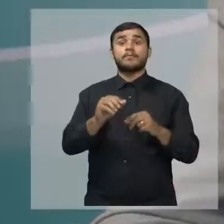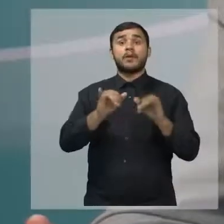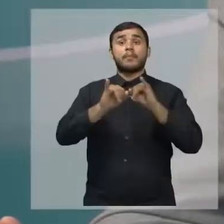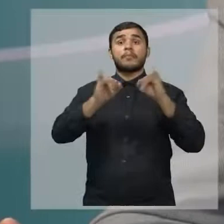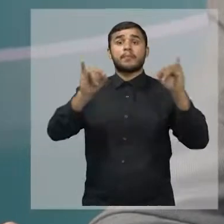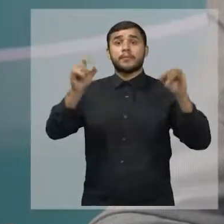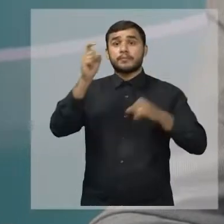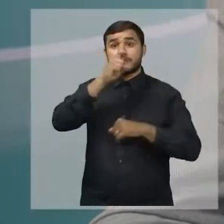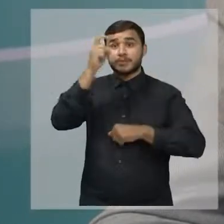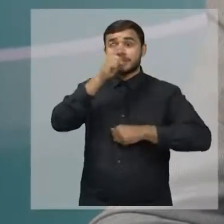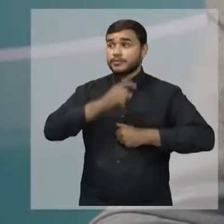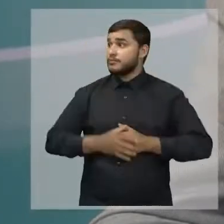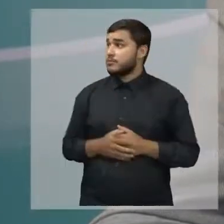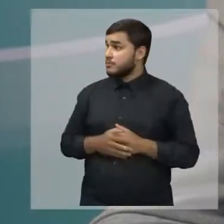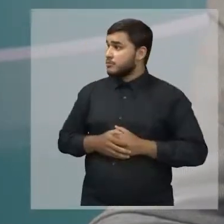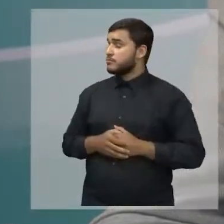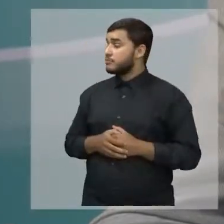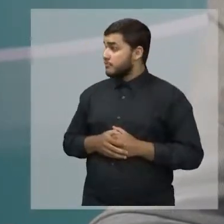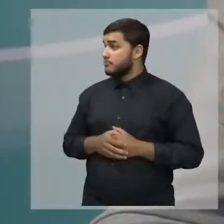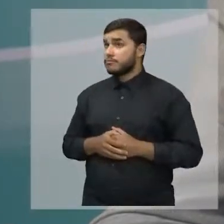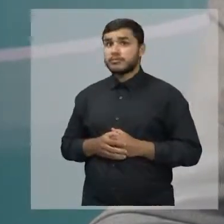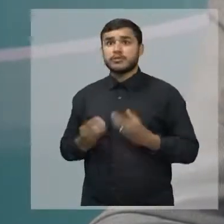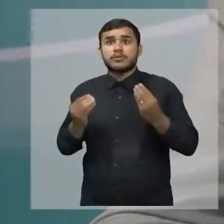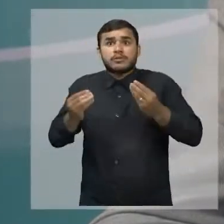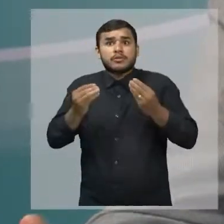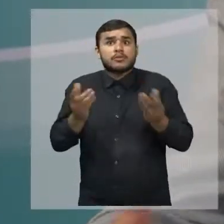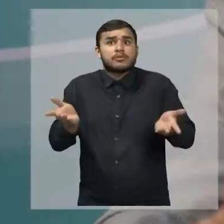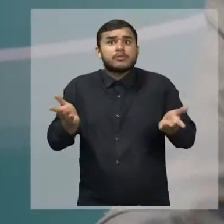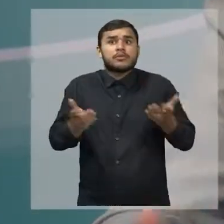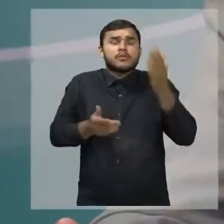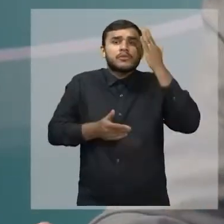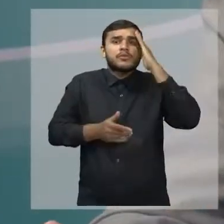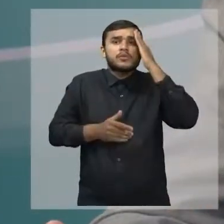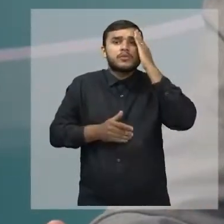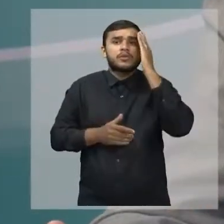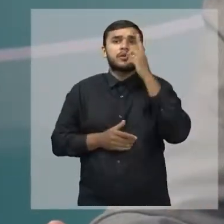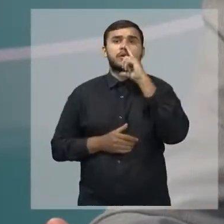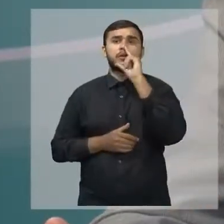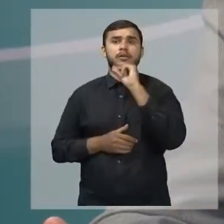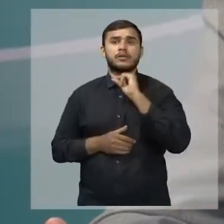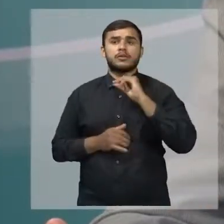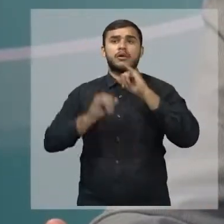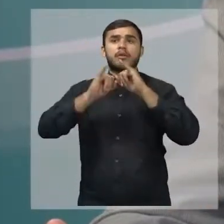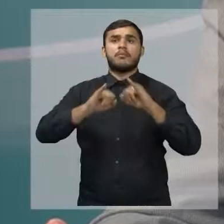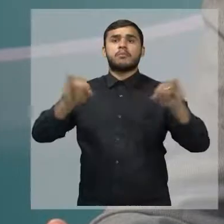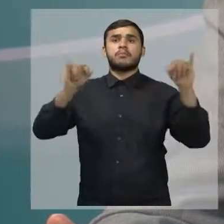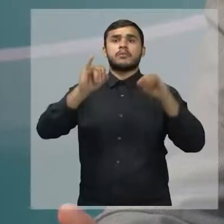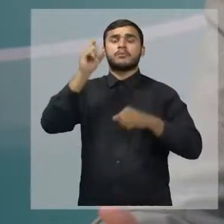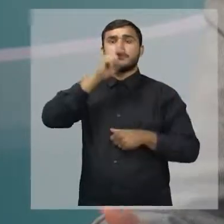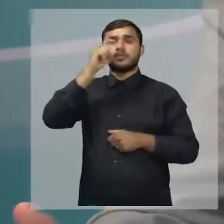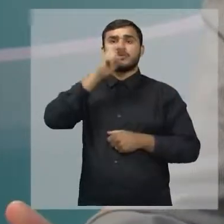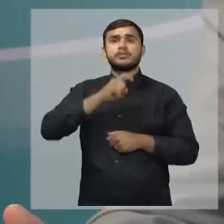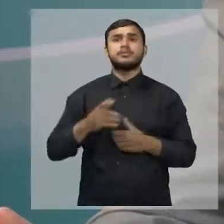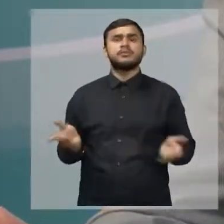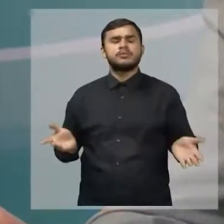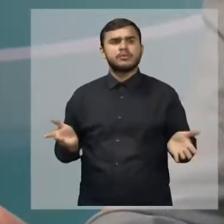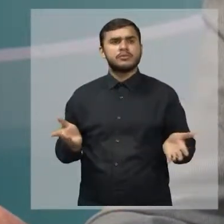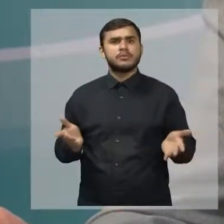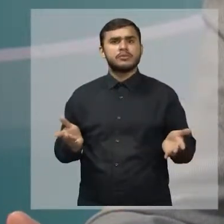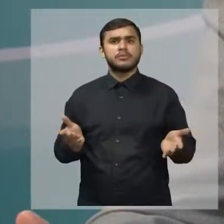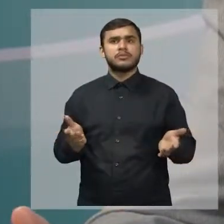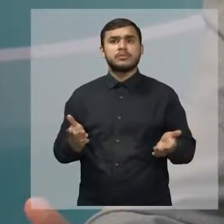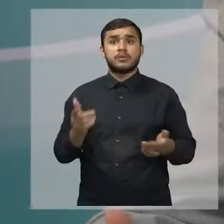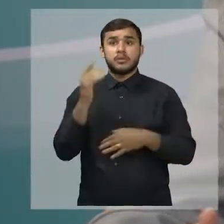de Estado ir à televisão em rede nacional para divulgar uma fake news. O ministro do Meio Ambiente disse